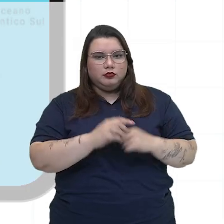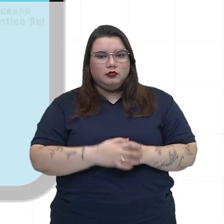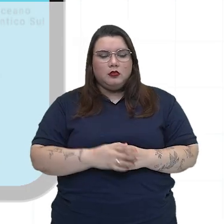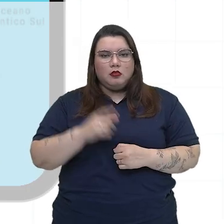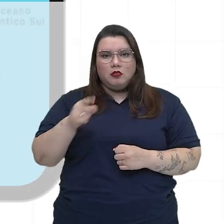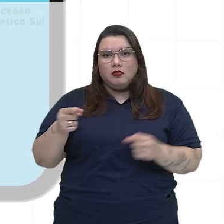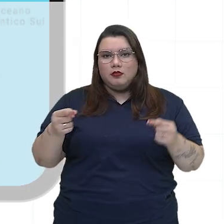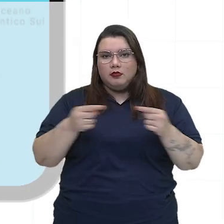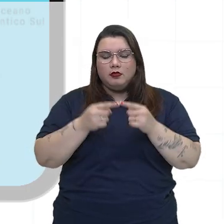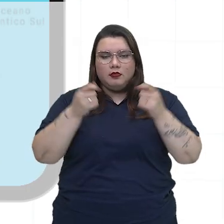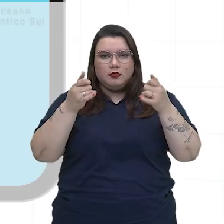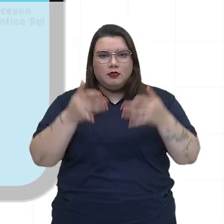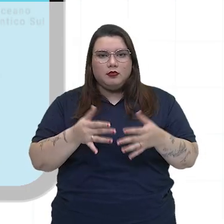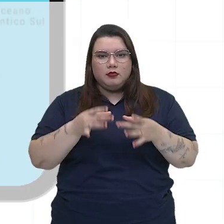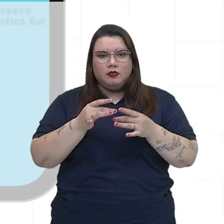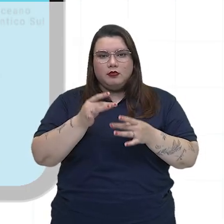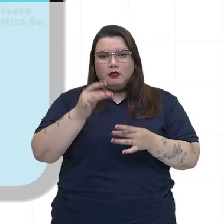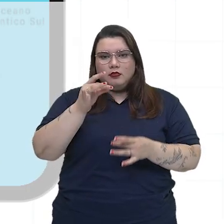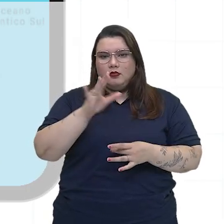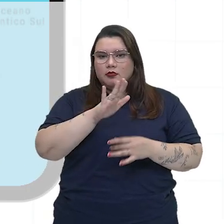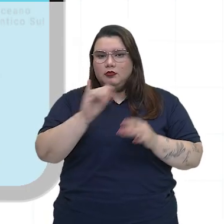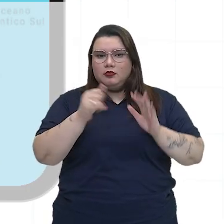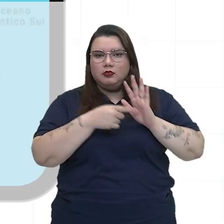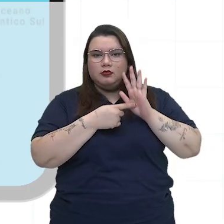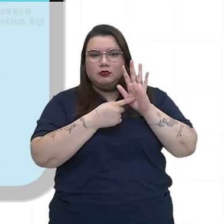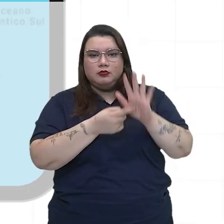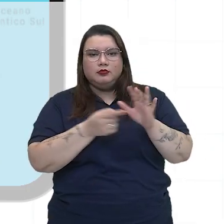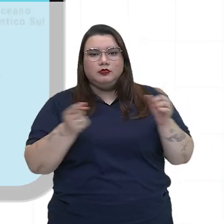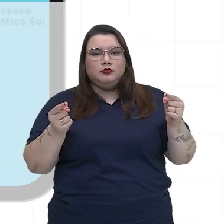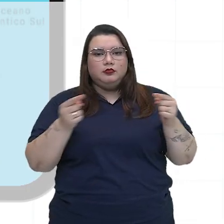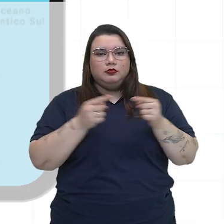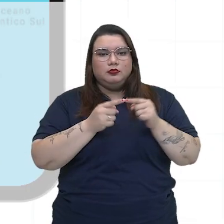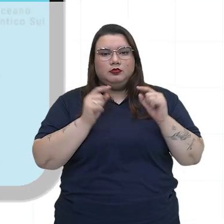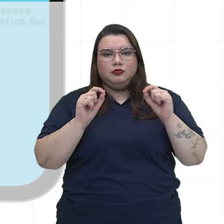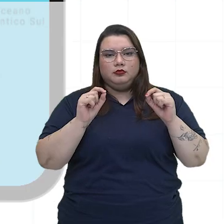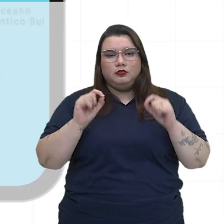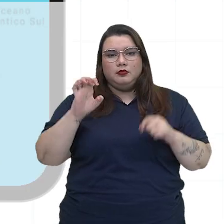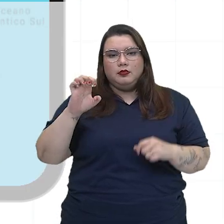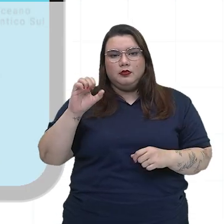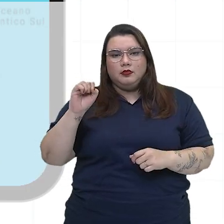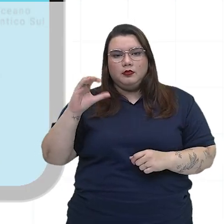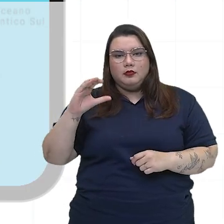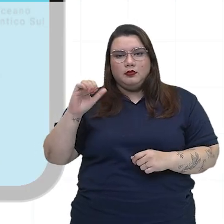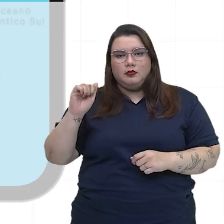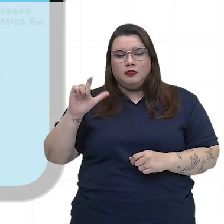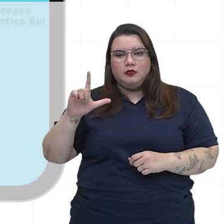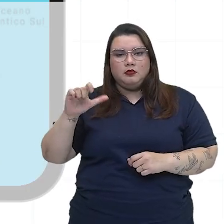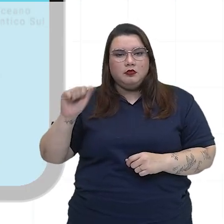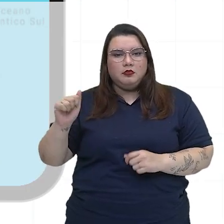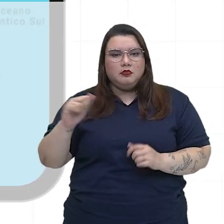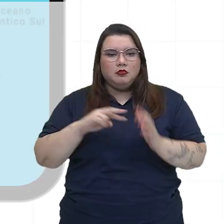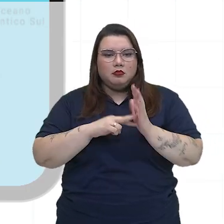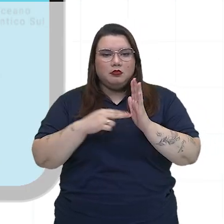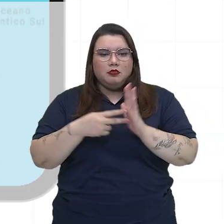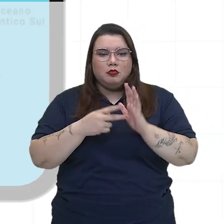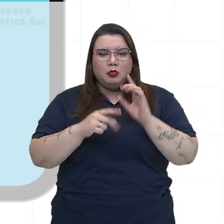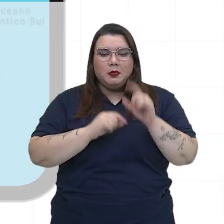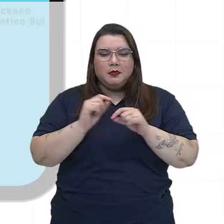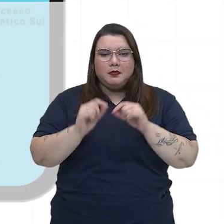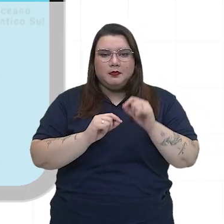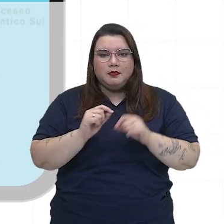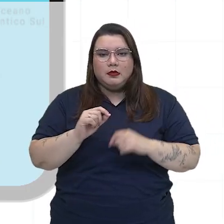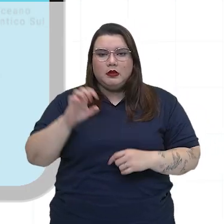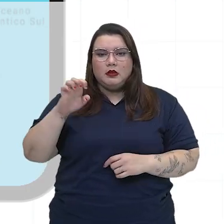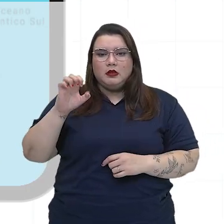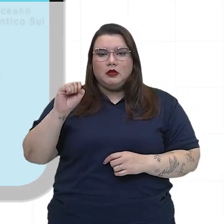ideia de detalhes já vai trazendo a gente para a ideia de escala. O que é uma escala, então? A escala